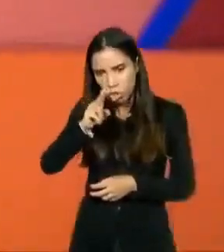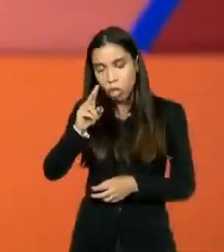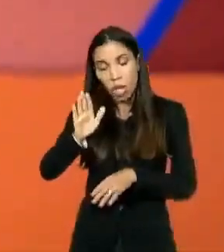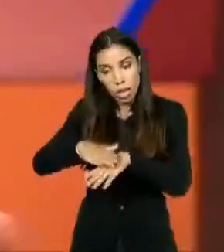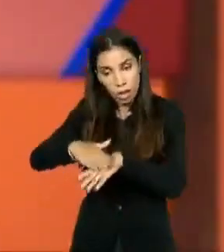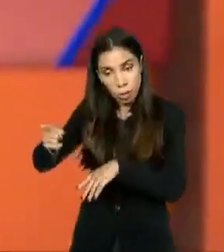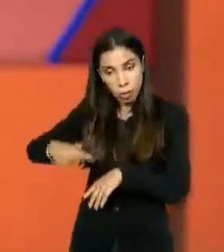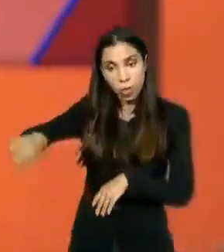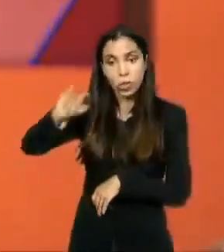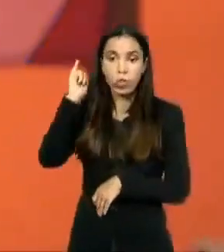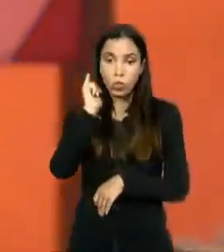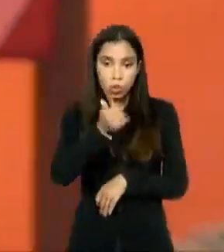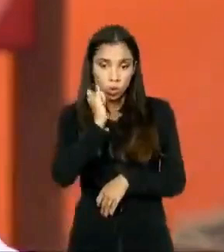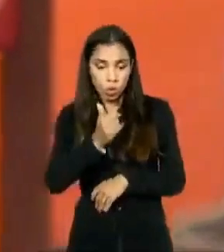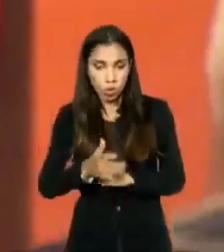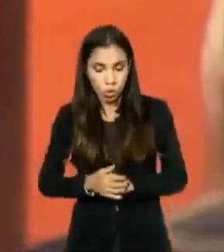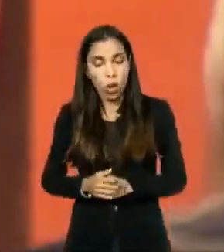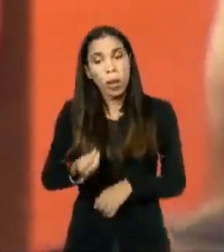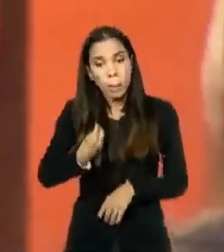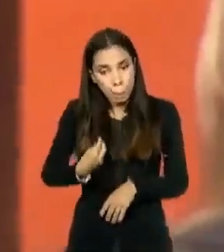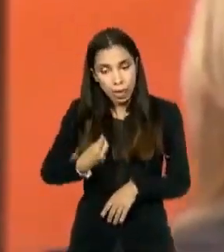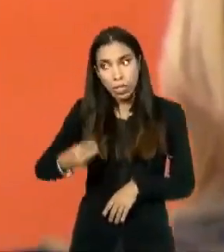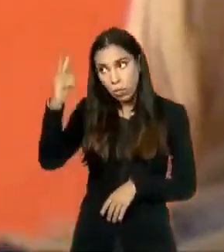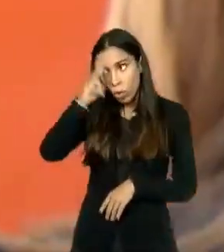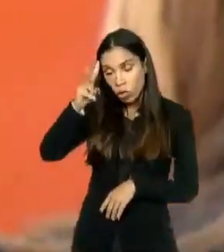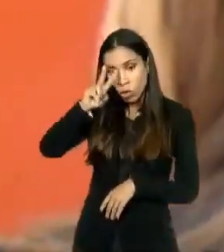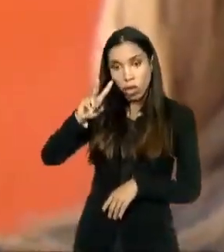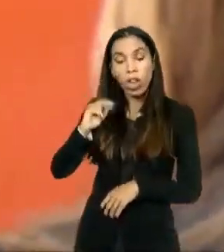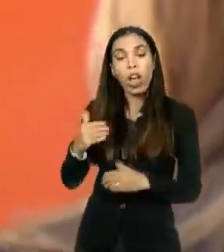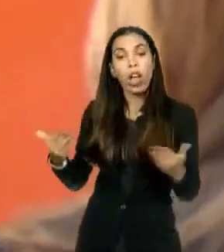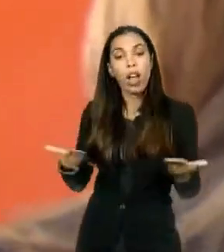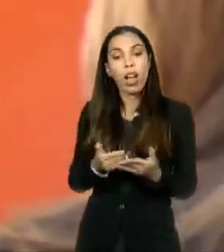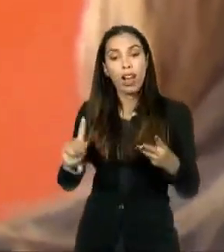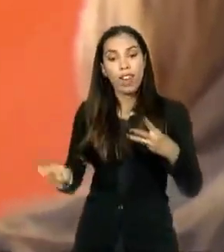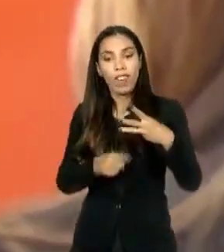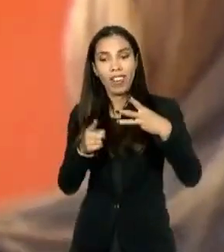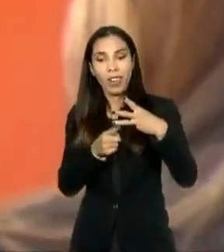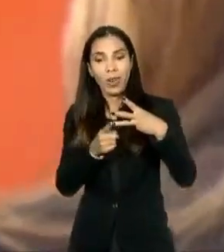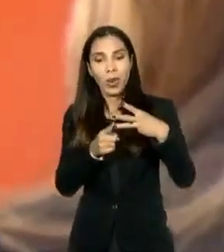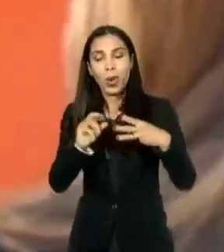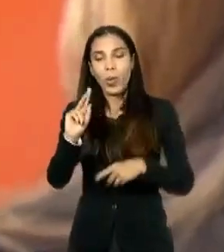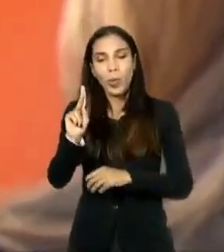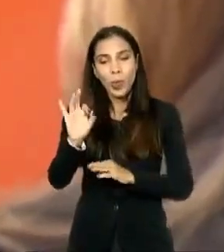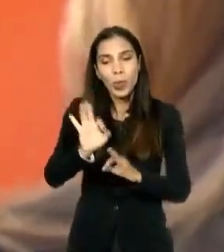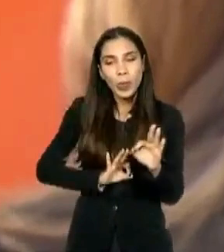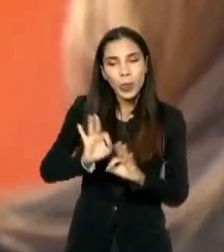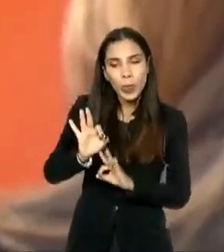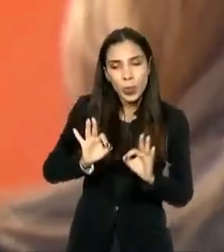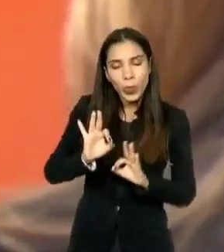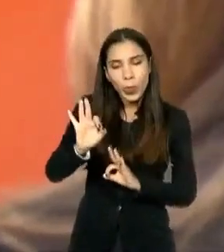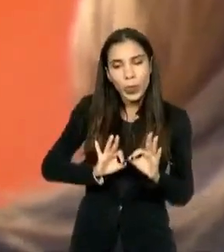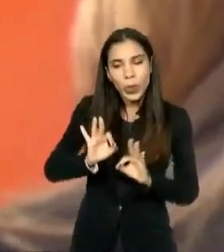eles, sabe, quem participou da história. E agora eu estou desenvolvendo um projeto que